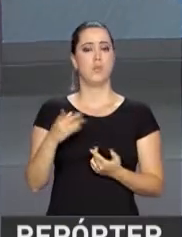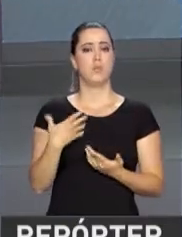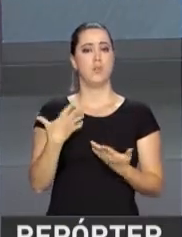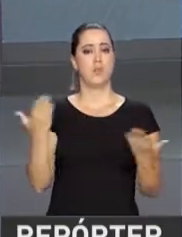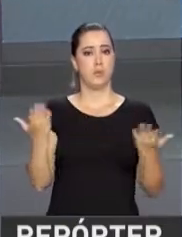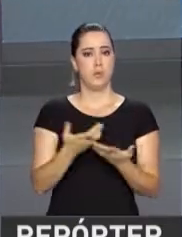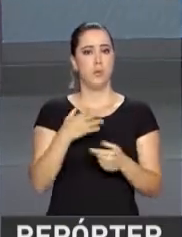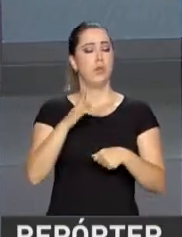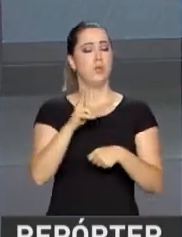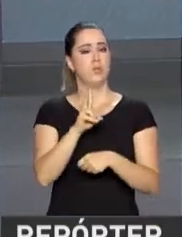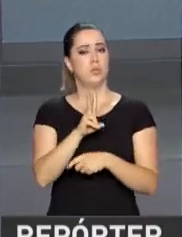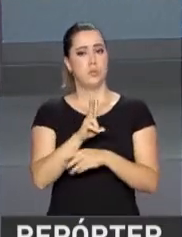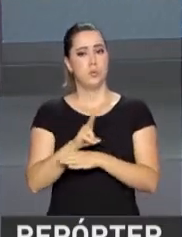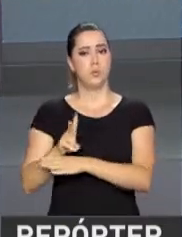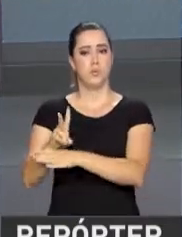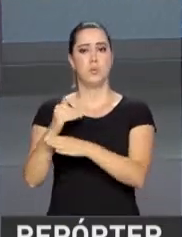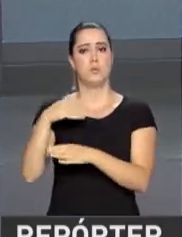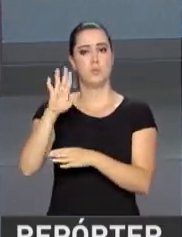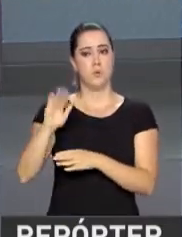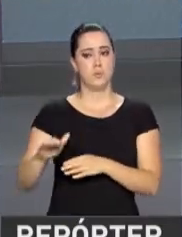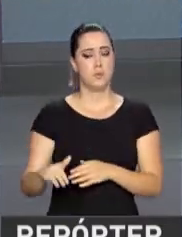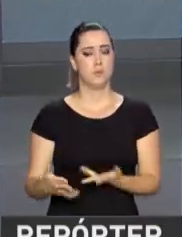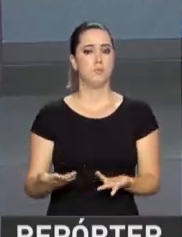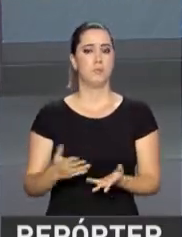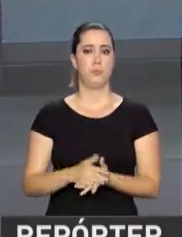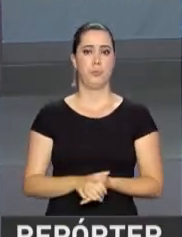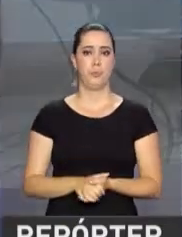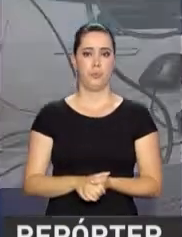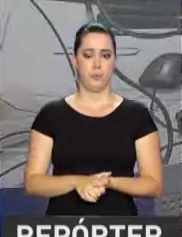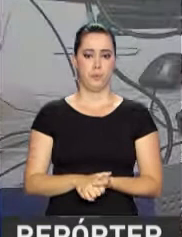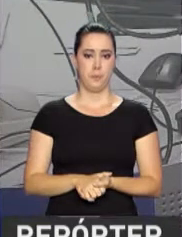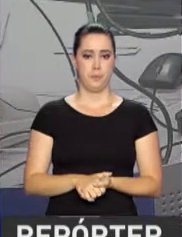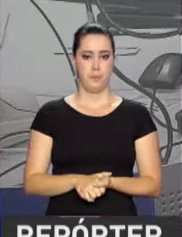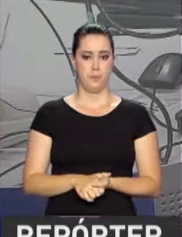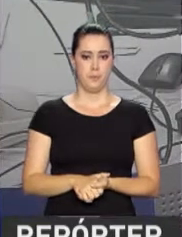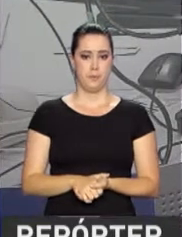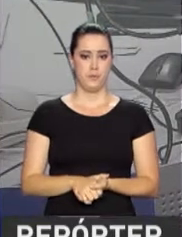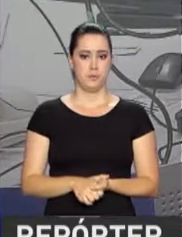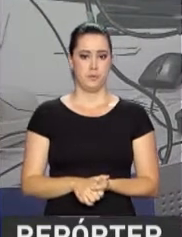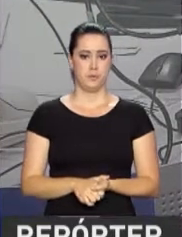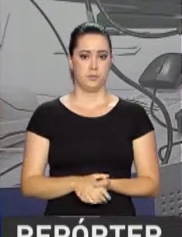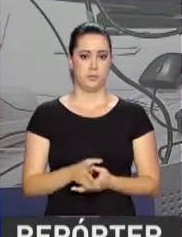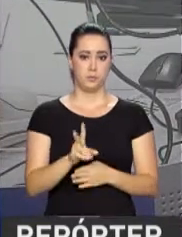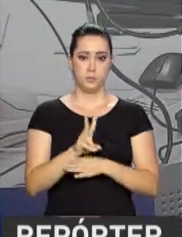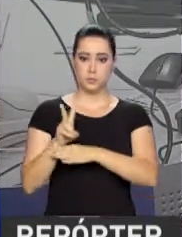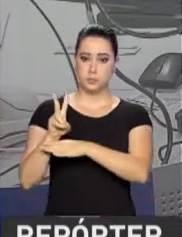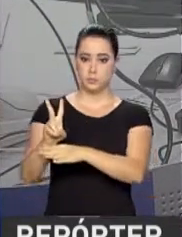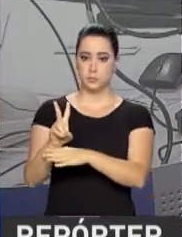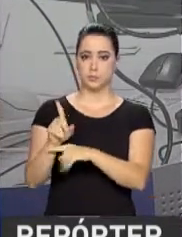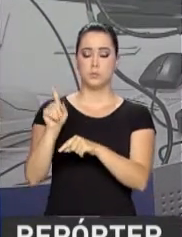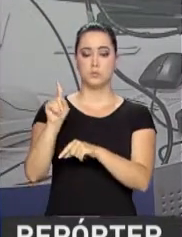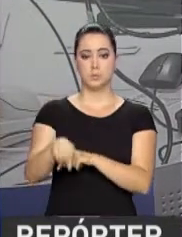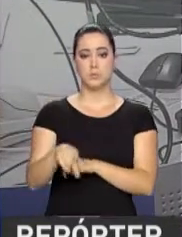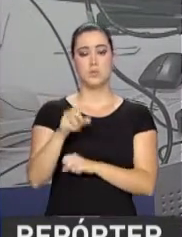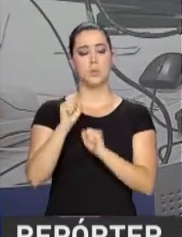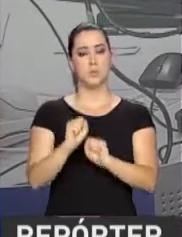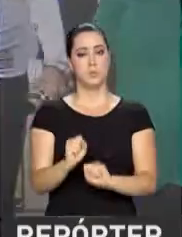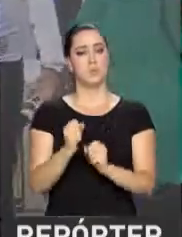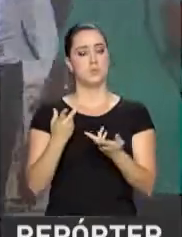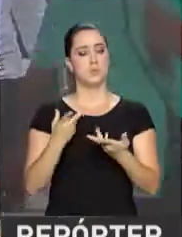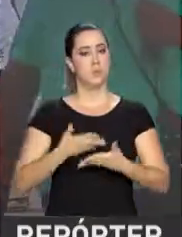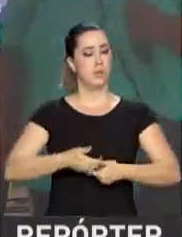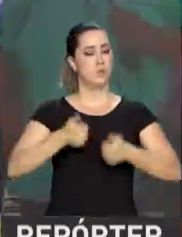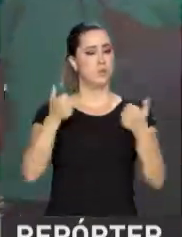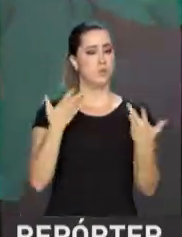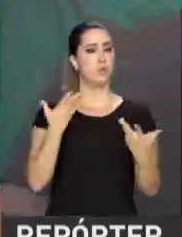modalidades de crédito com as taxas mais baixas do mercado o empréstimo consignado é uma modalidade de crédito